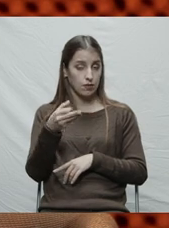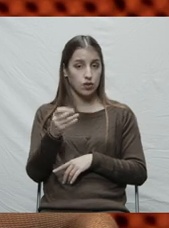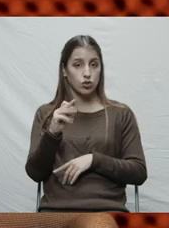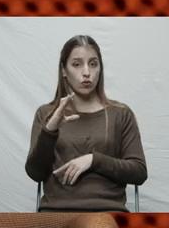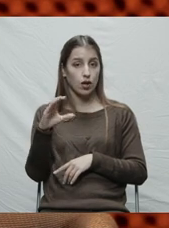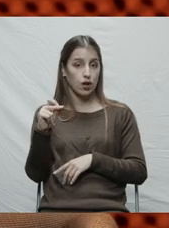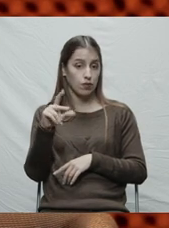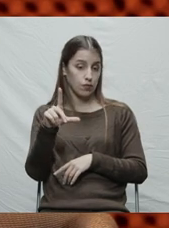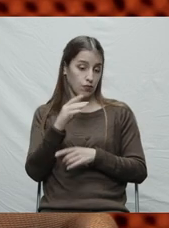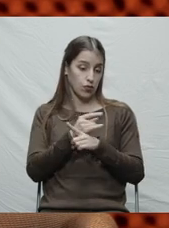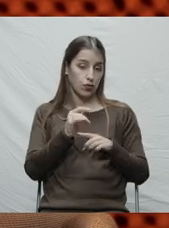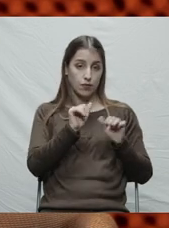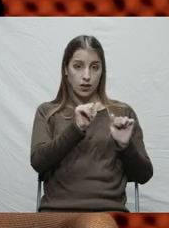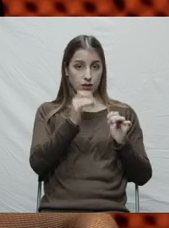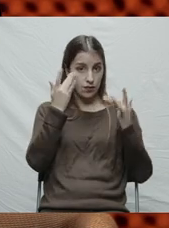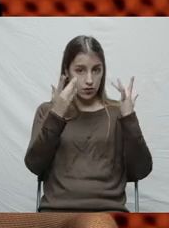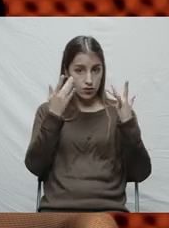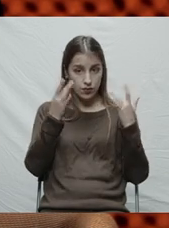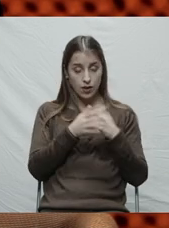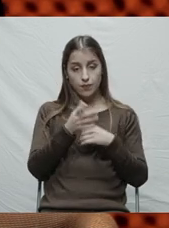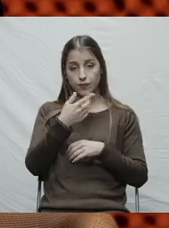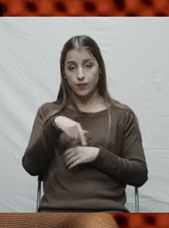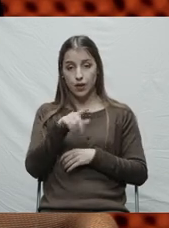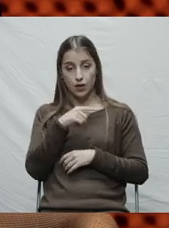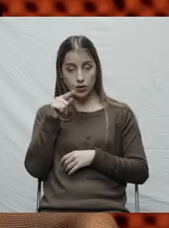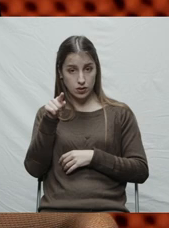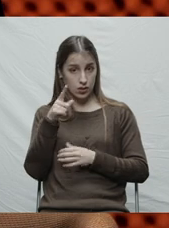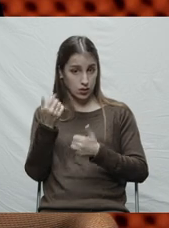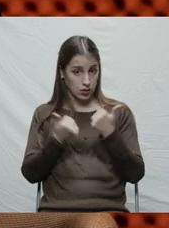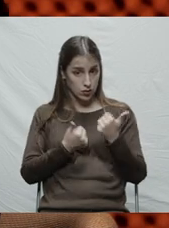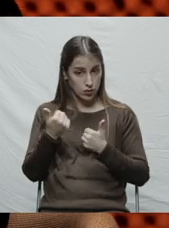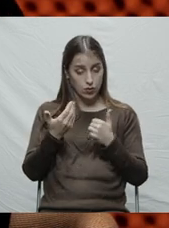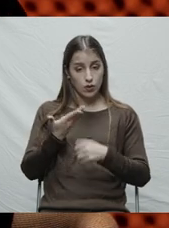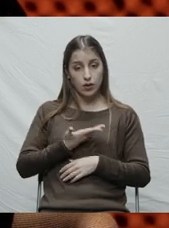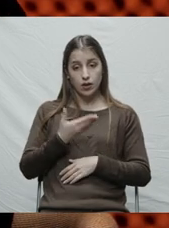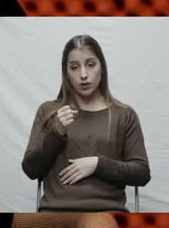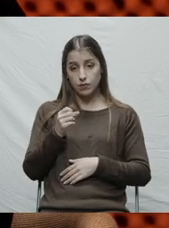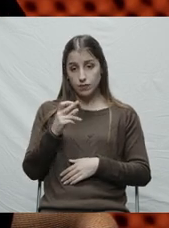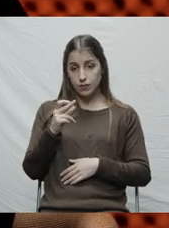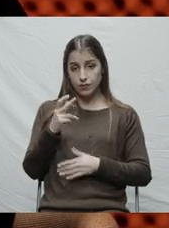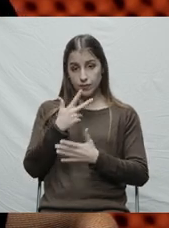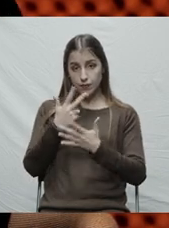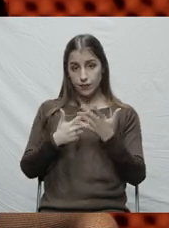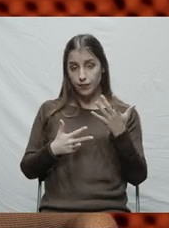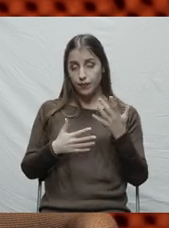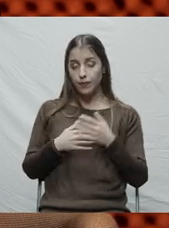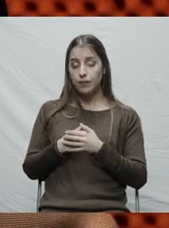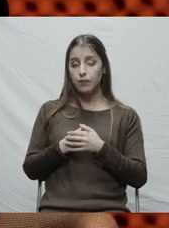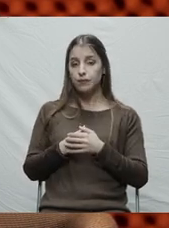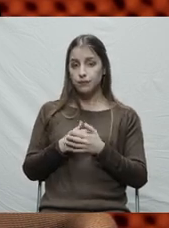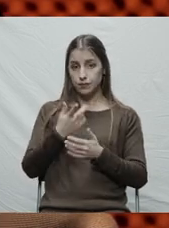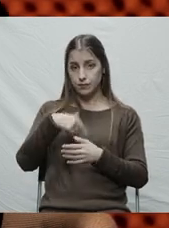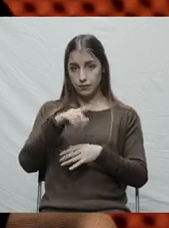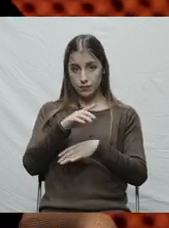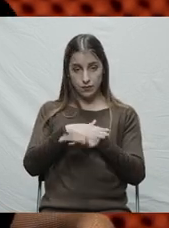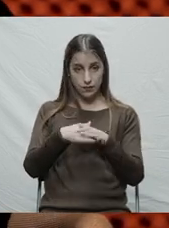E nós, por livre iniciativa, nesse concurso que tivemos da DG Artes, porque ainda não existia, porque só este ano é que abriu a criação e edição.